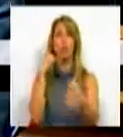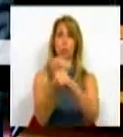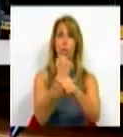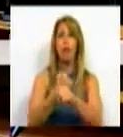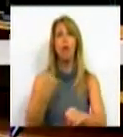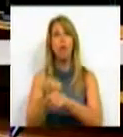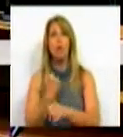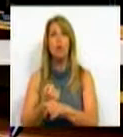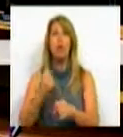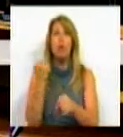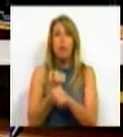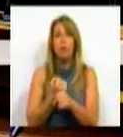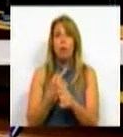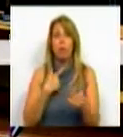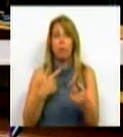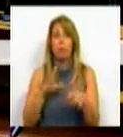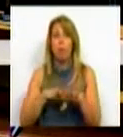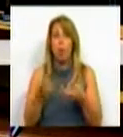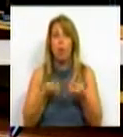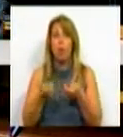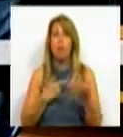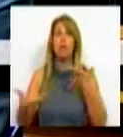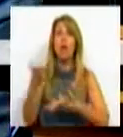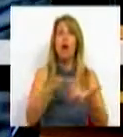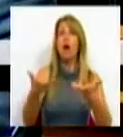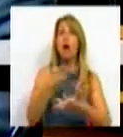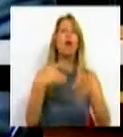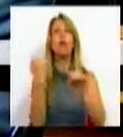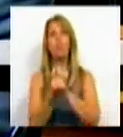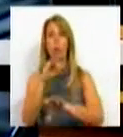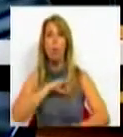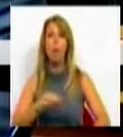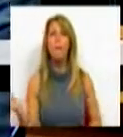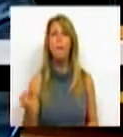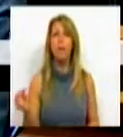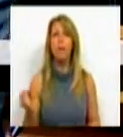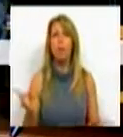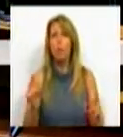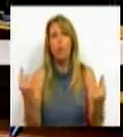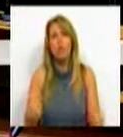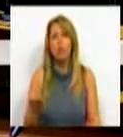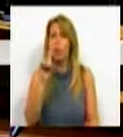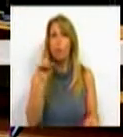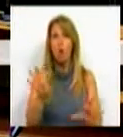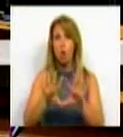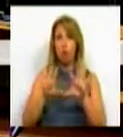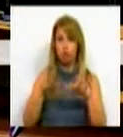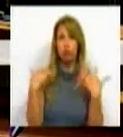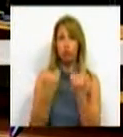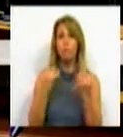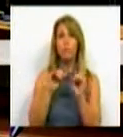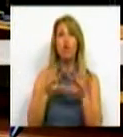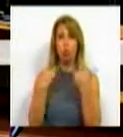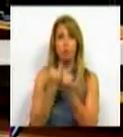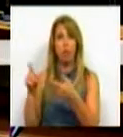trabalho na organização das nossas relações laborais. O salário mínimo não é apenas uma questão social, como bem disse, é também uma questão